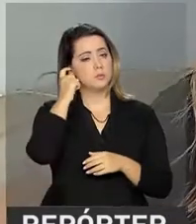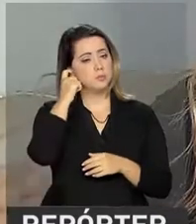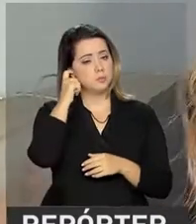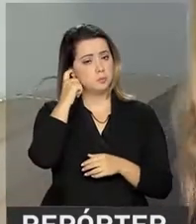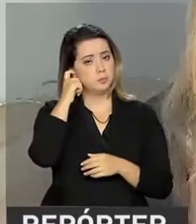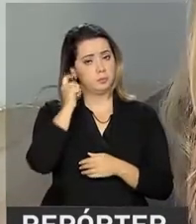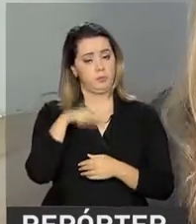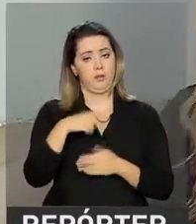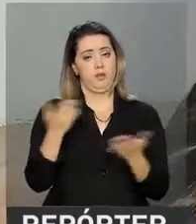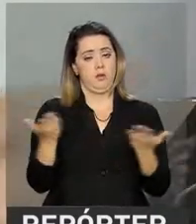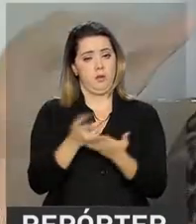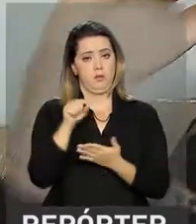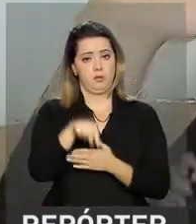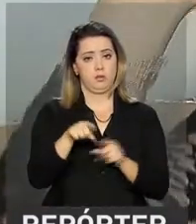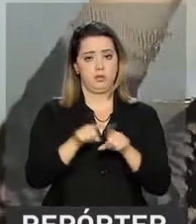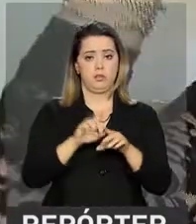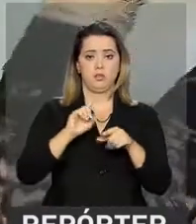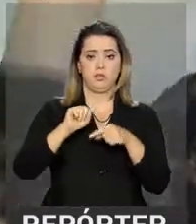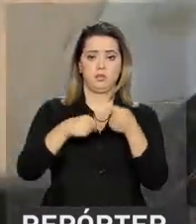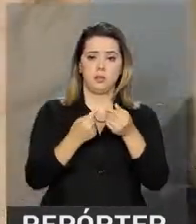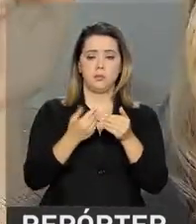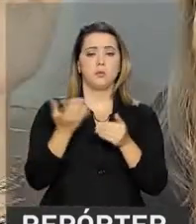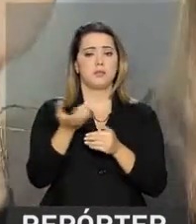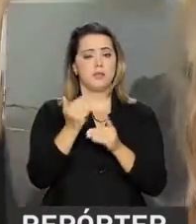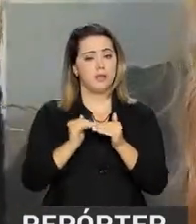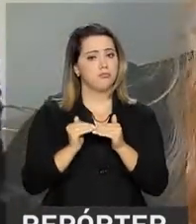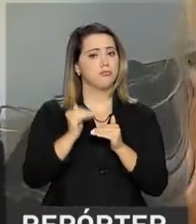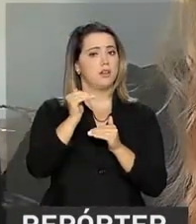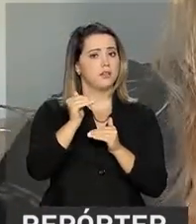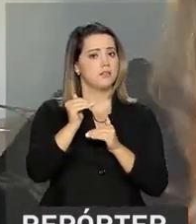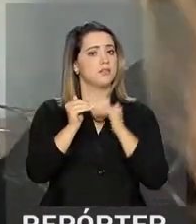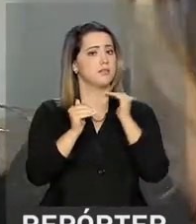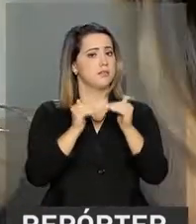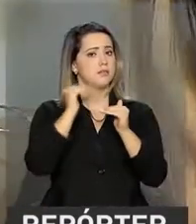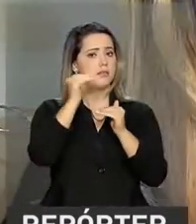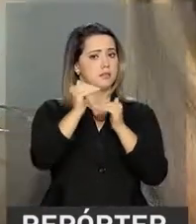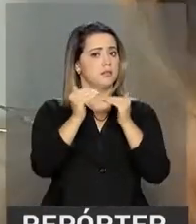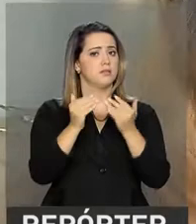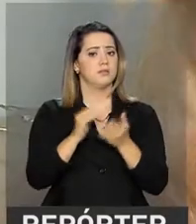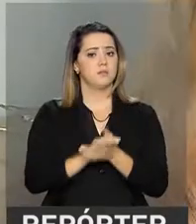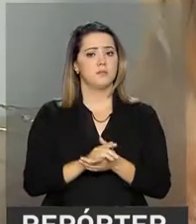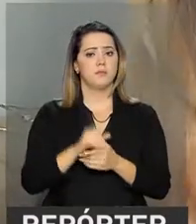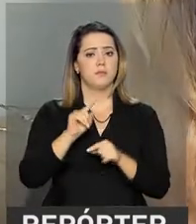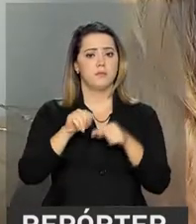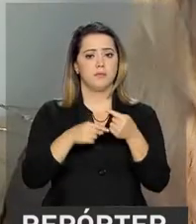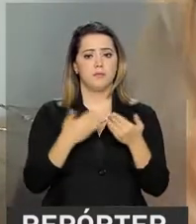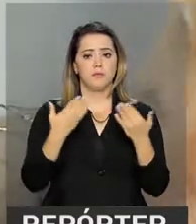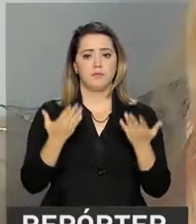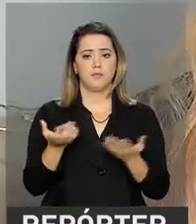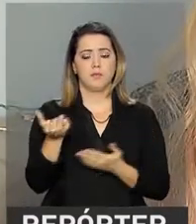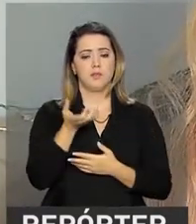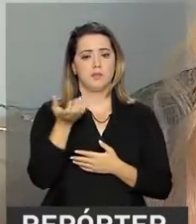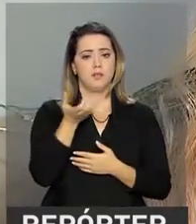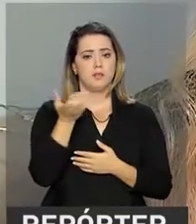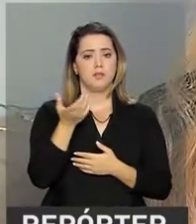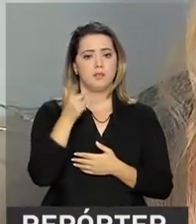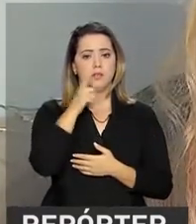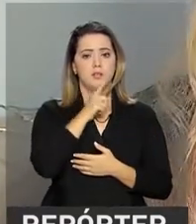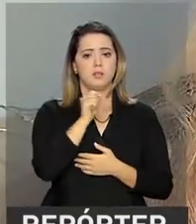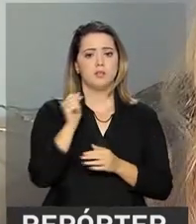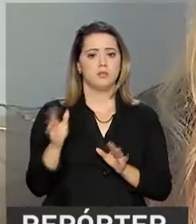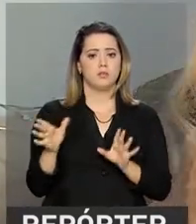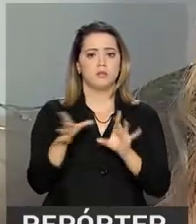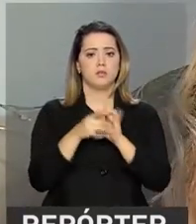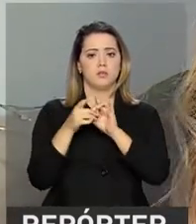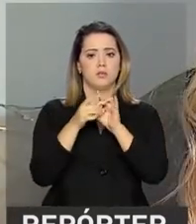individual e daqui a pouco eu quero aumentar ea metade e aumentar e dessa forma eu quero conseguir aliar